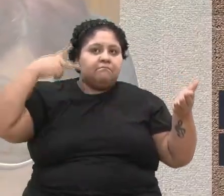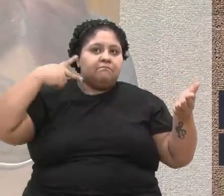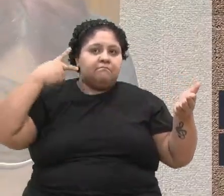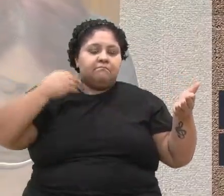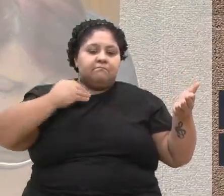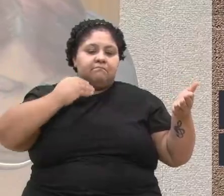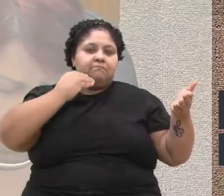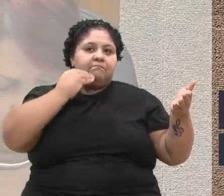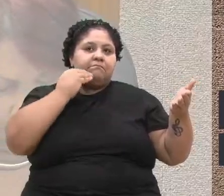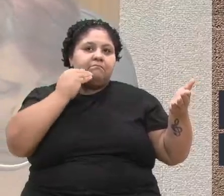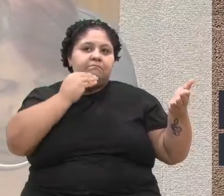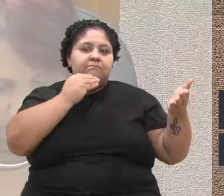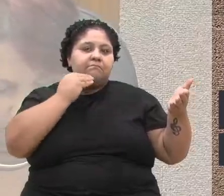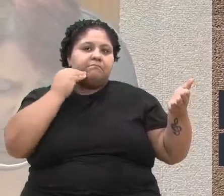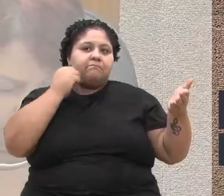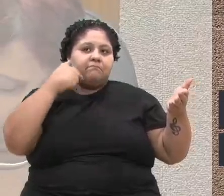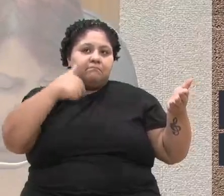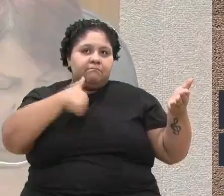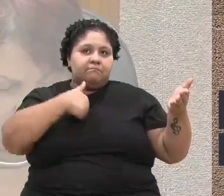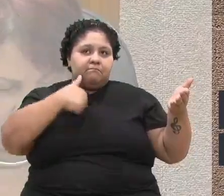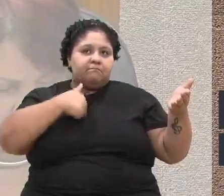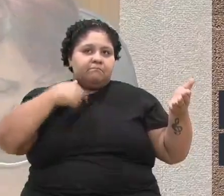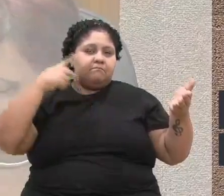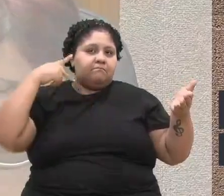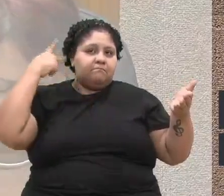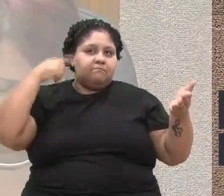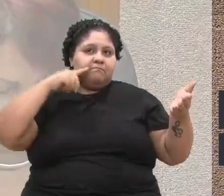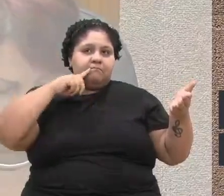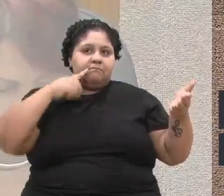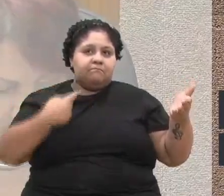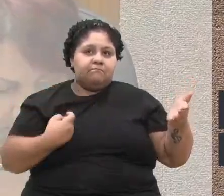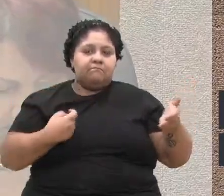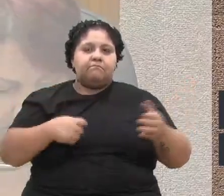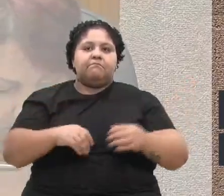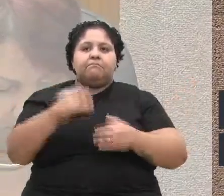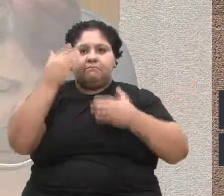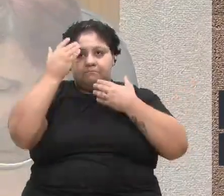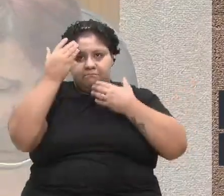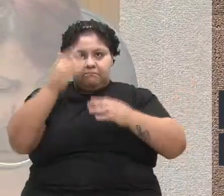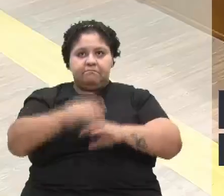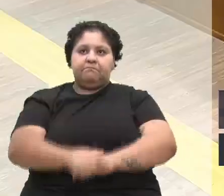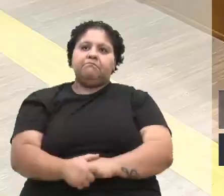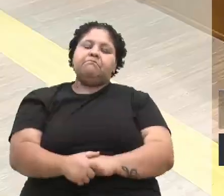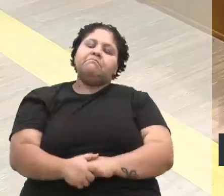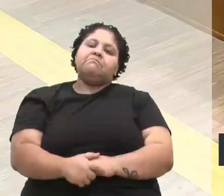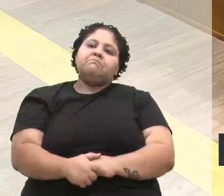Marisol Santos e essa que vos fala, a vereadora Gladys Frisso. Obrigada, era isso.